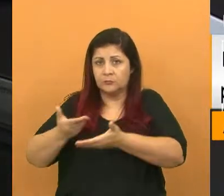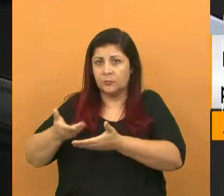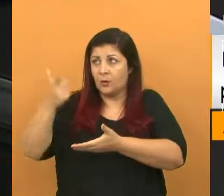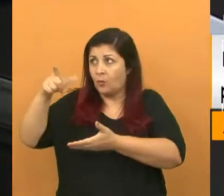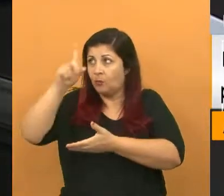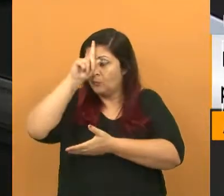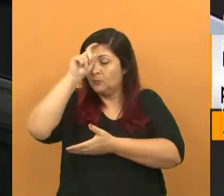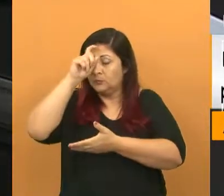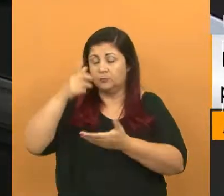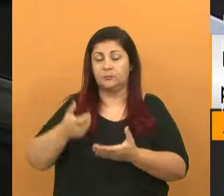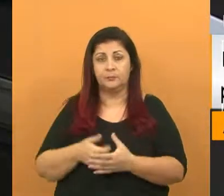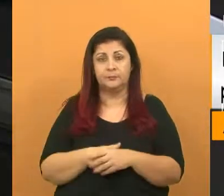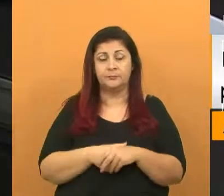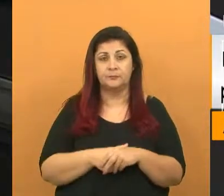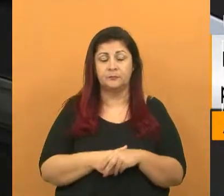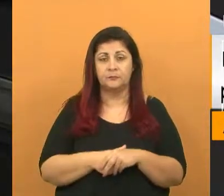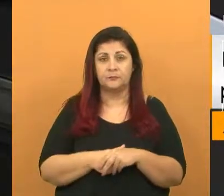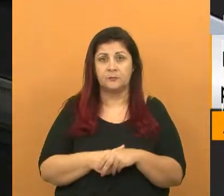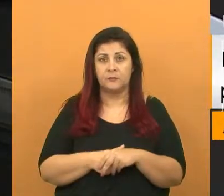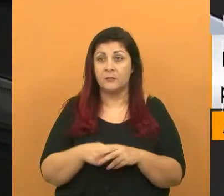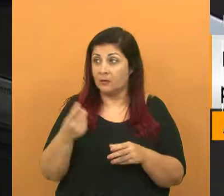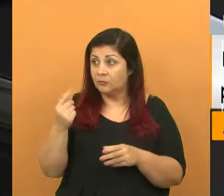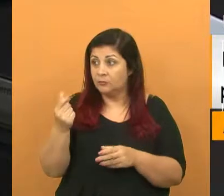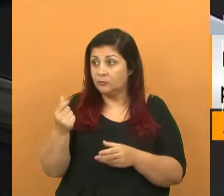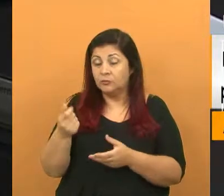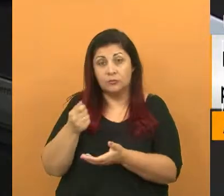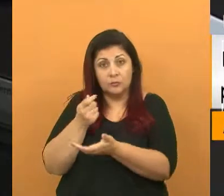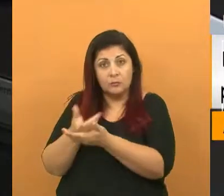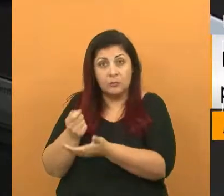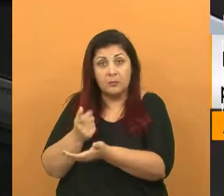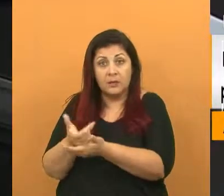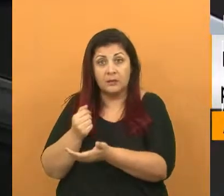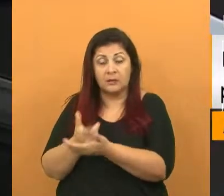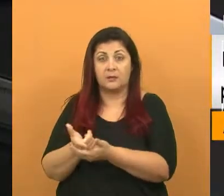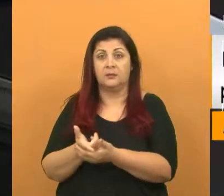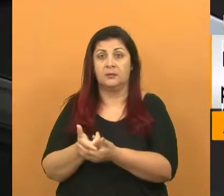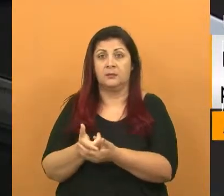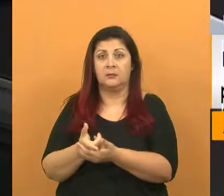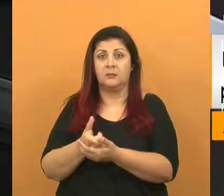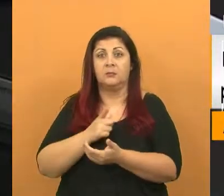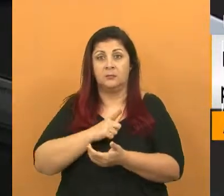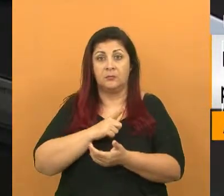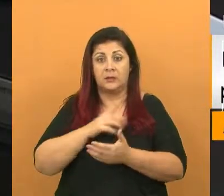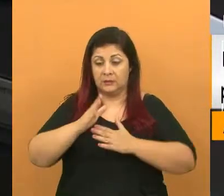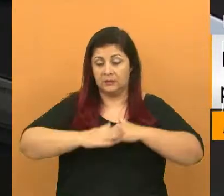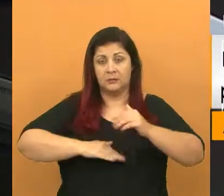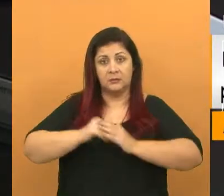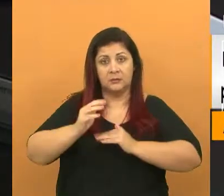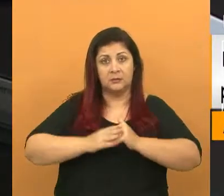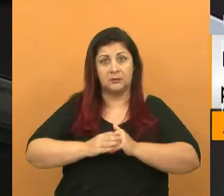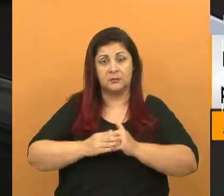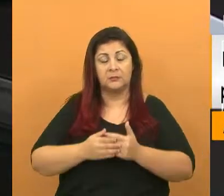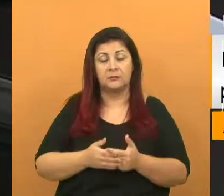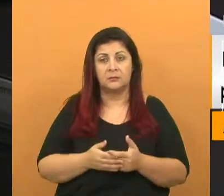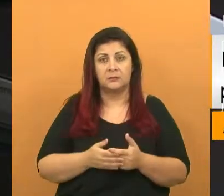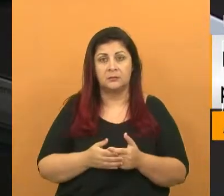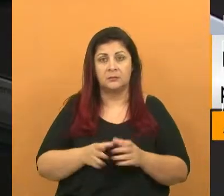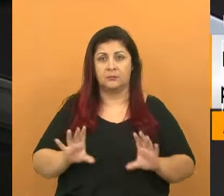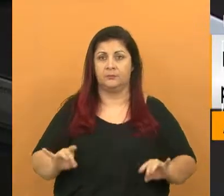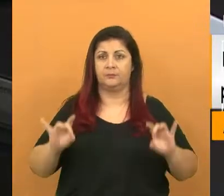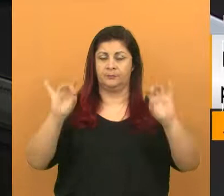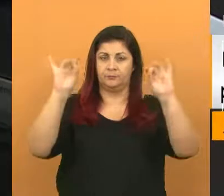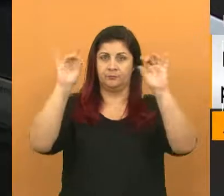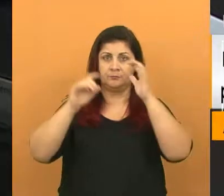né? Aonde eles vão investir forte com relação ao tratamento, né, de